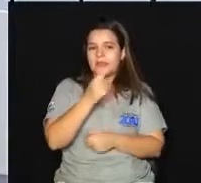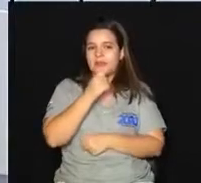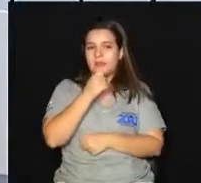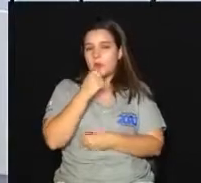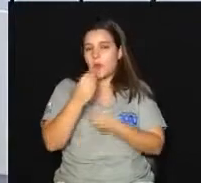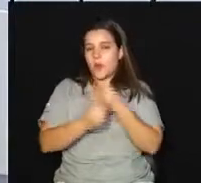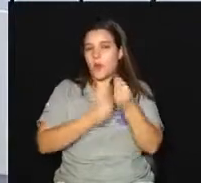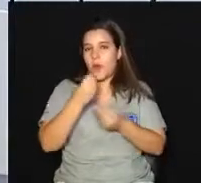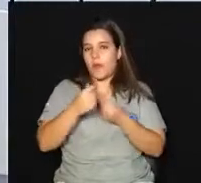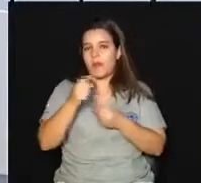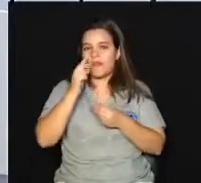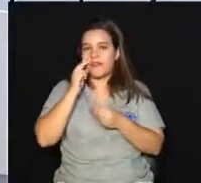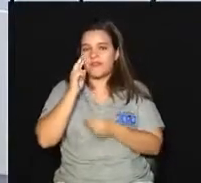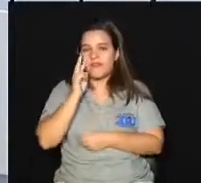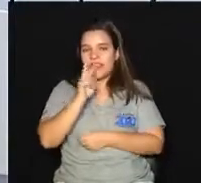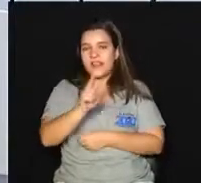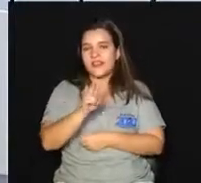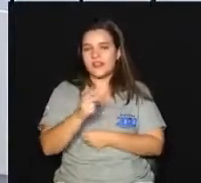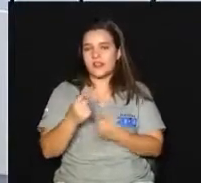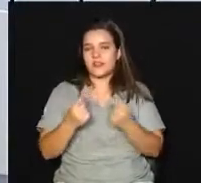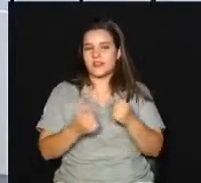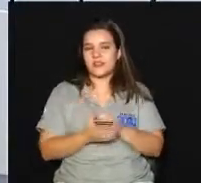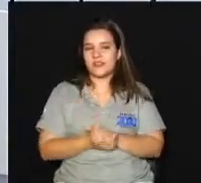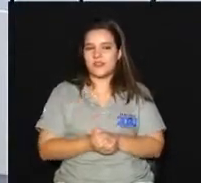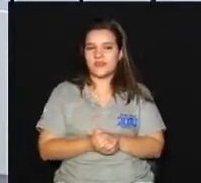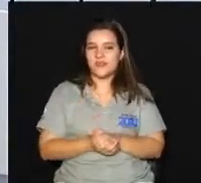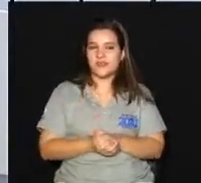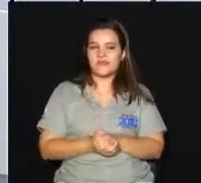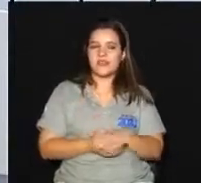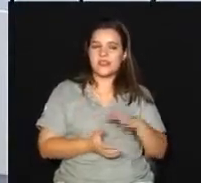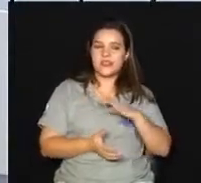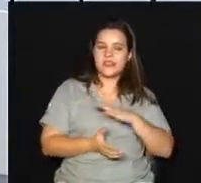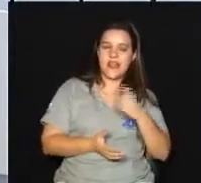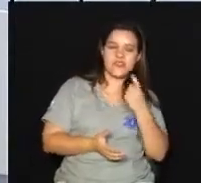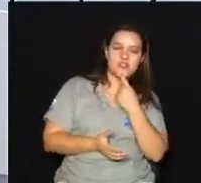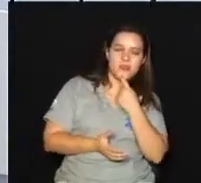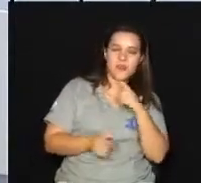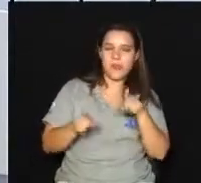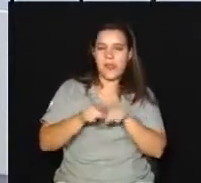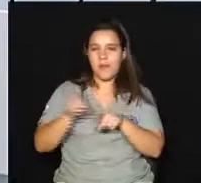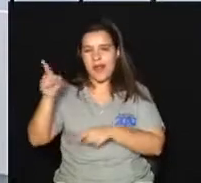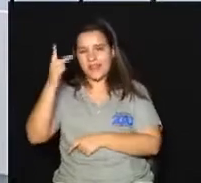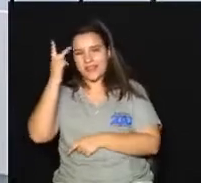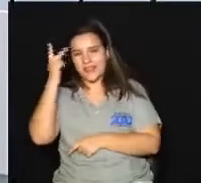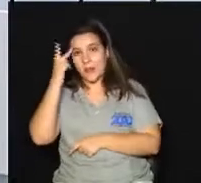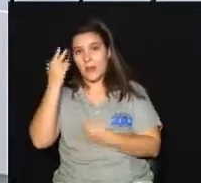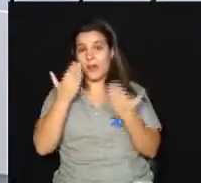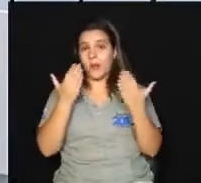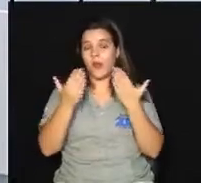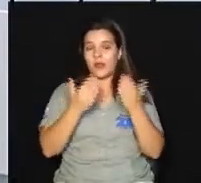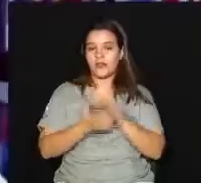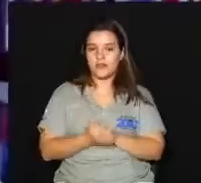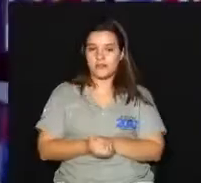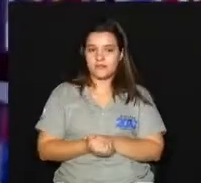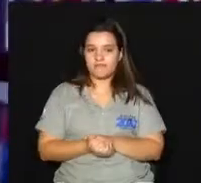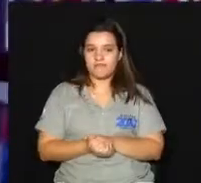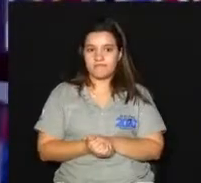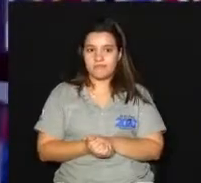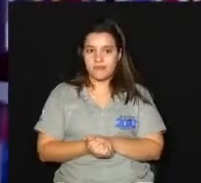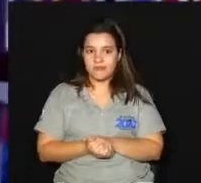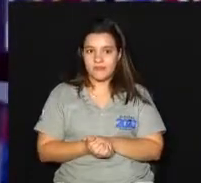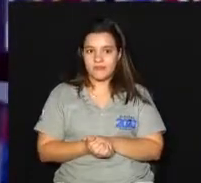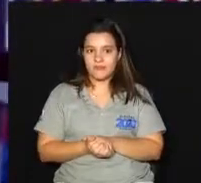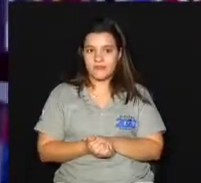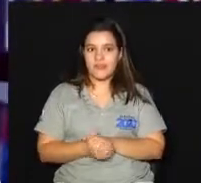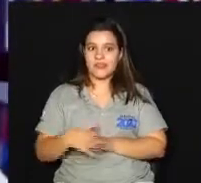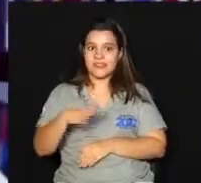como é que o senhor enxerga estes dois cenários, da cidade de Campinas e da cidade de São Paulo? São cidades